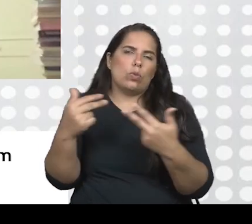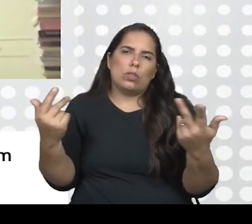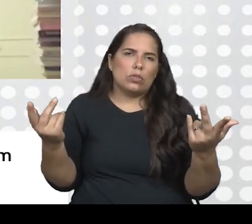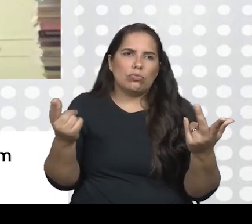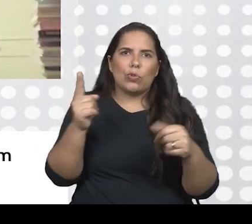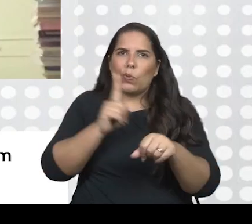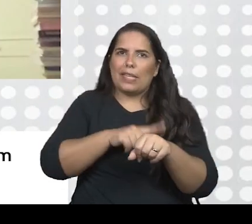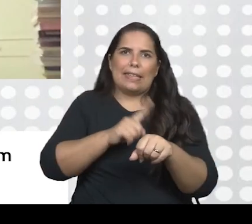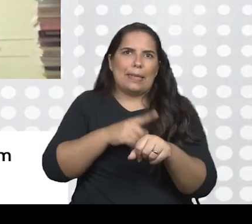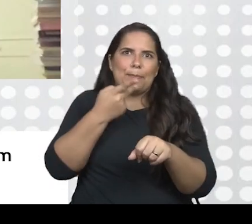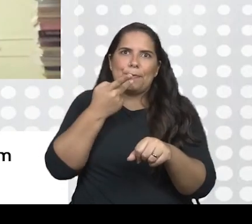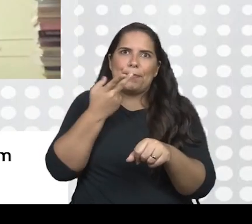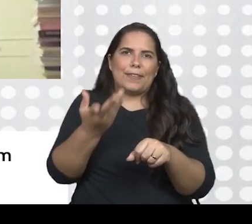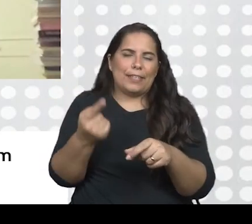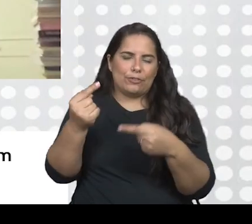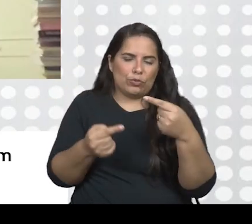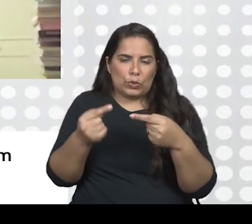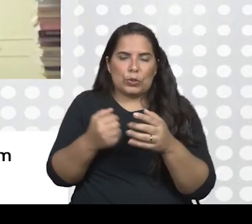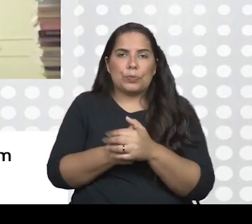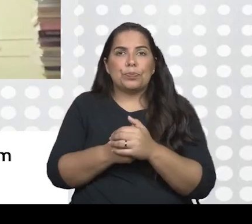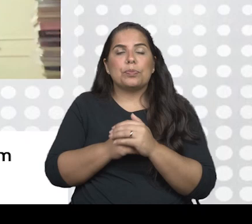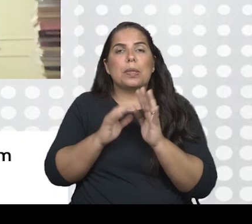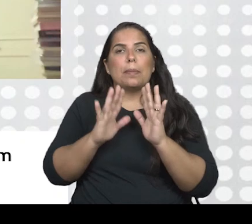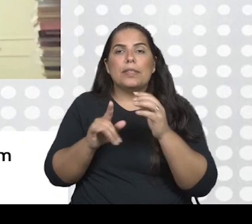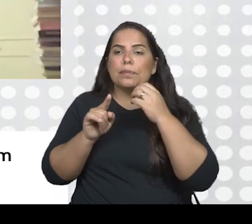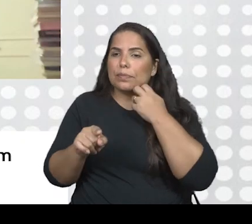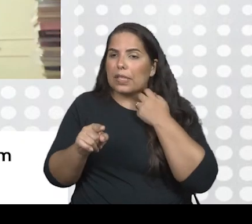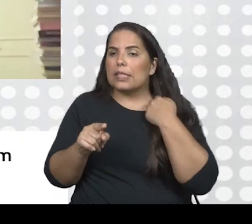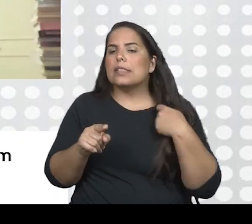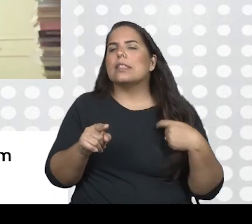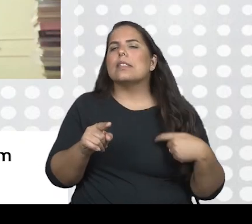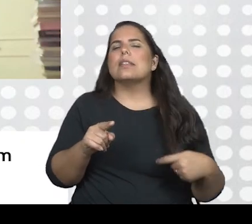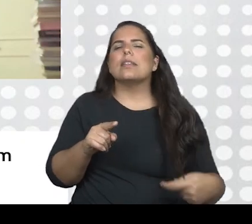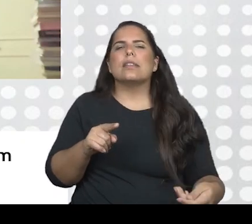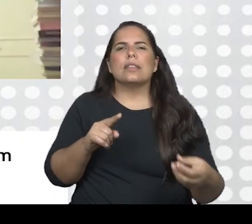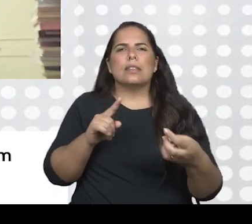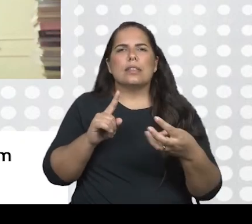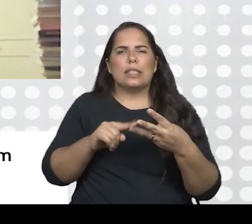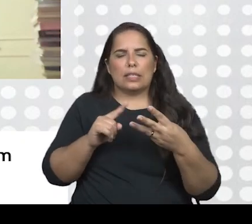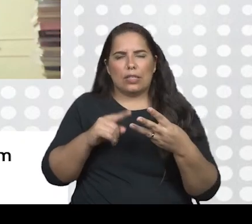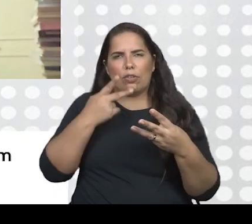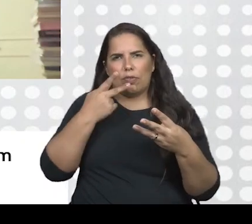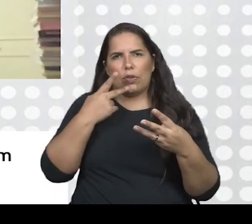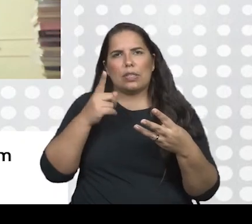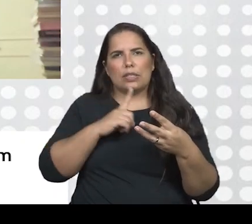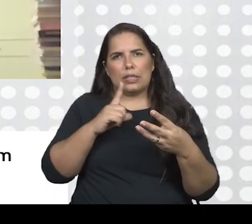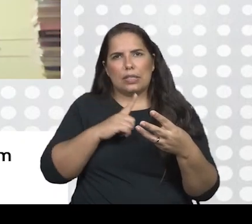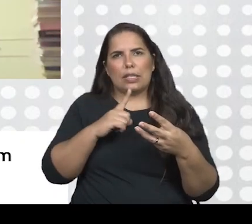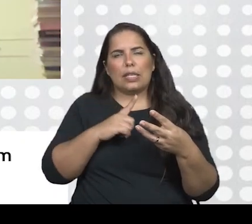não teríamos tempo aqui para discutir. Mas o terceiro achado que a gente